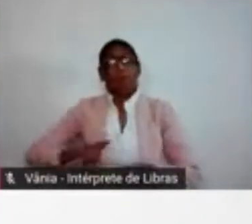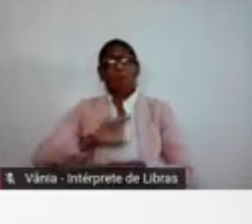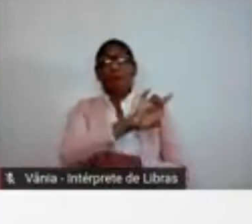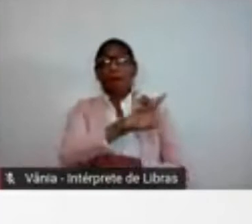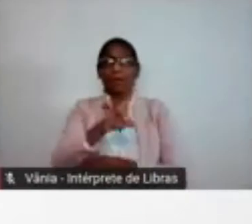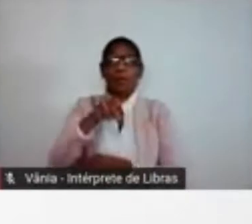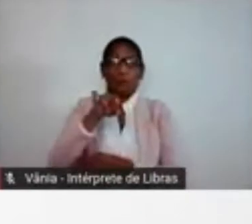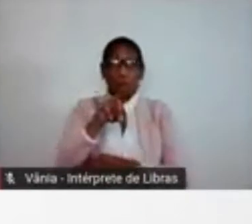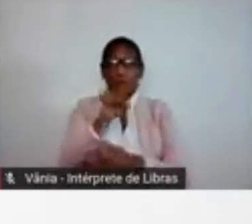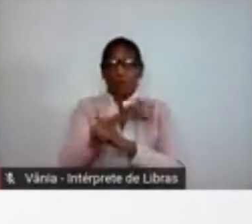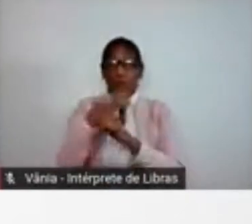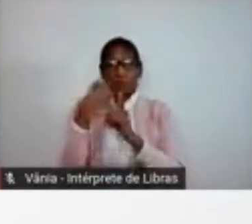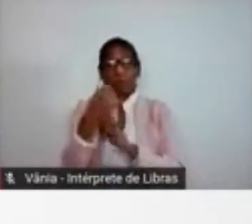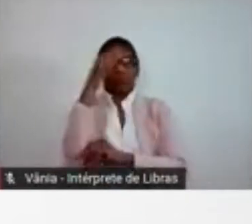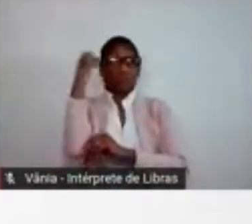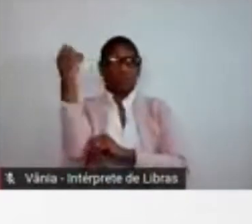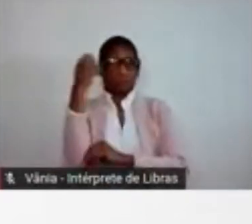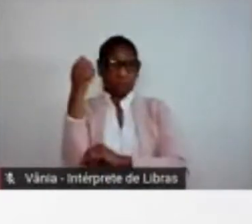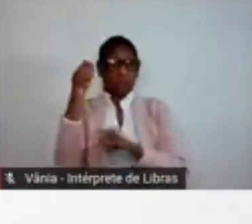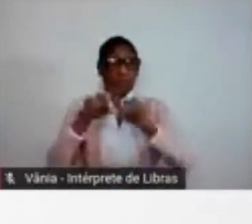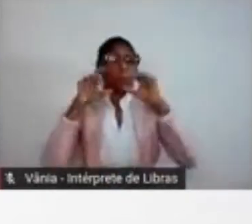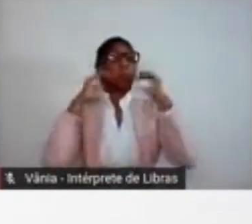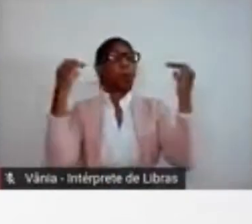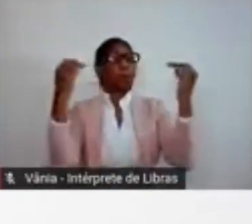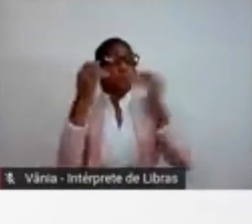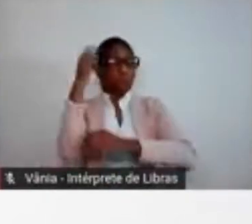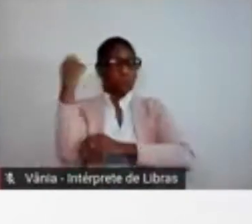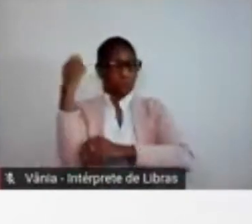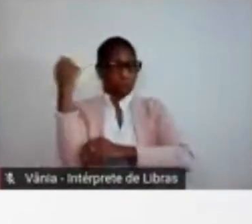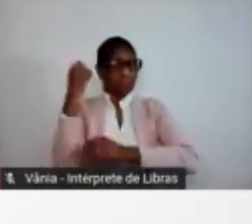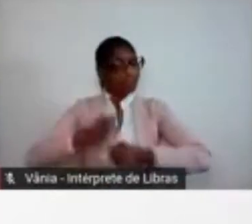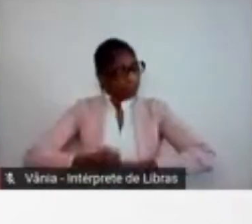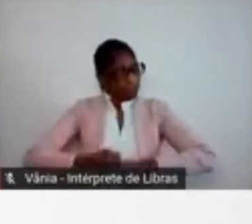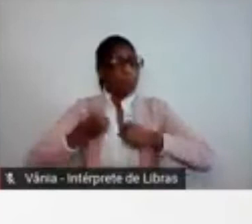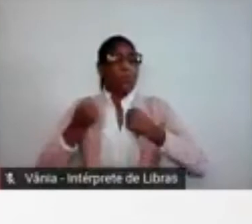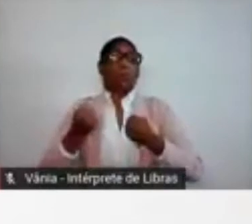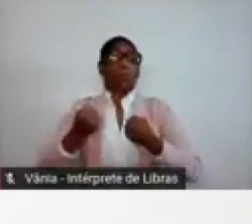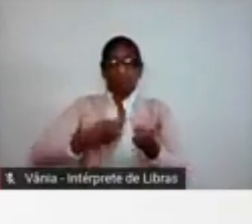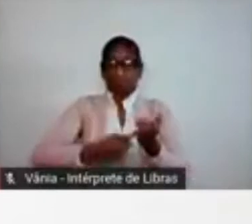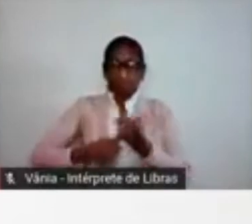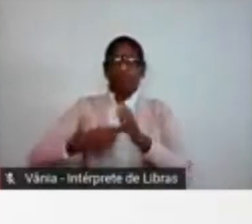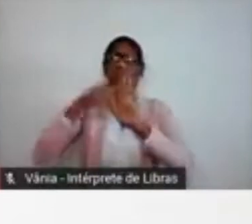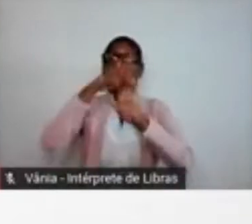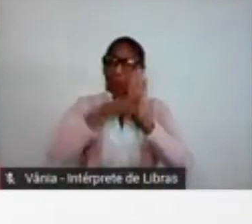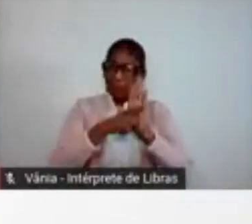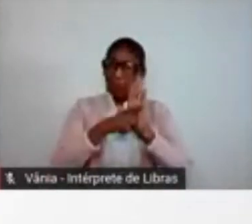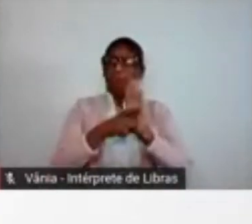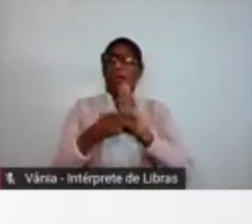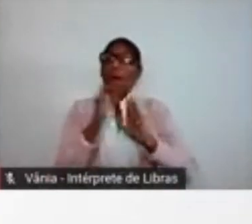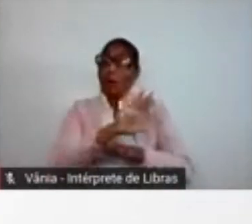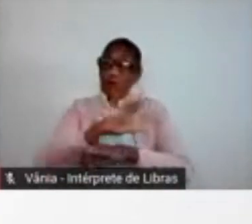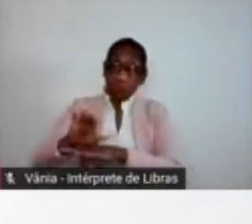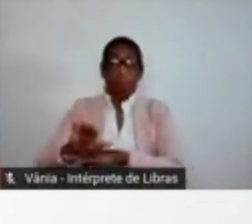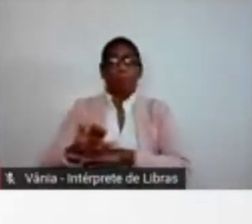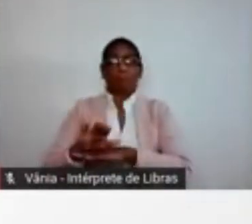da sociedade gaúcha, da comunidade do Rio Grande do Sul, que, cumprindo os protocolos, ajudou a fazer com que